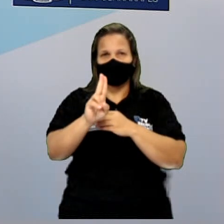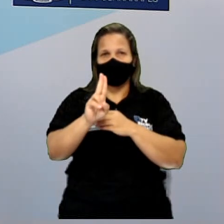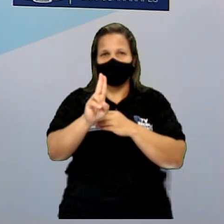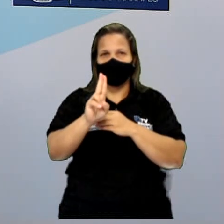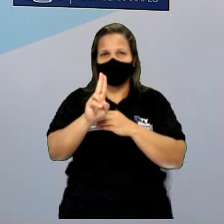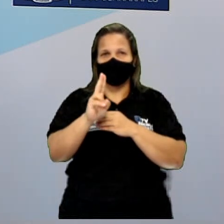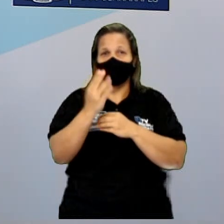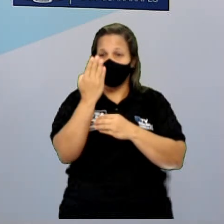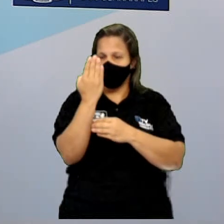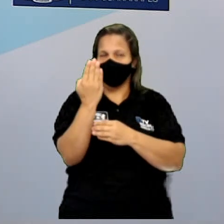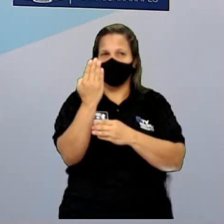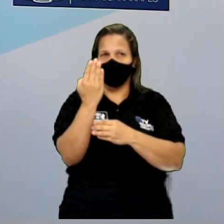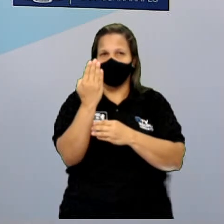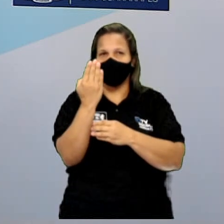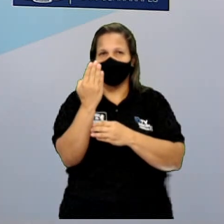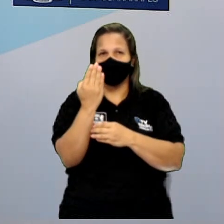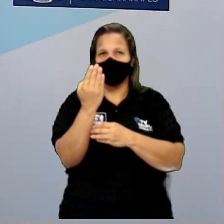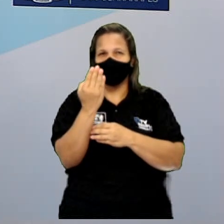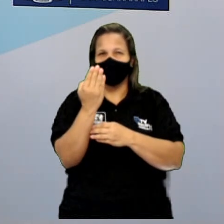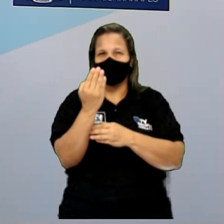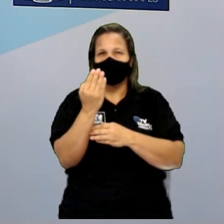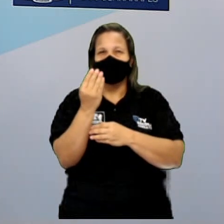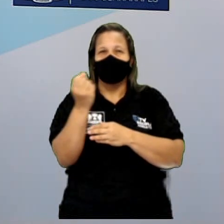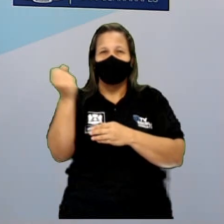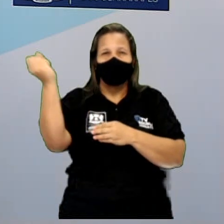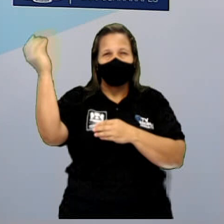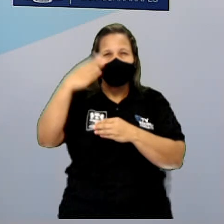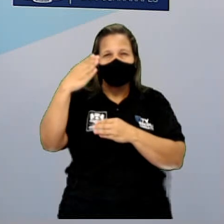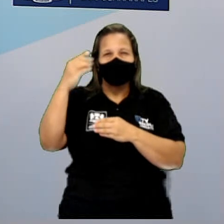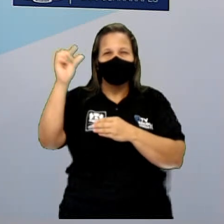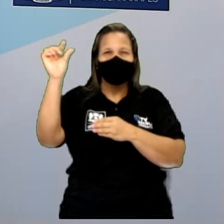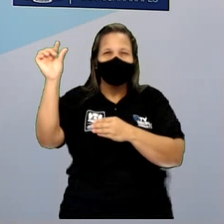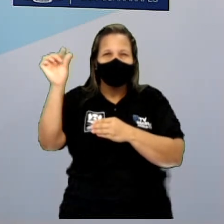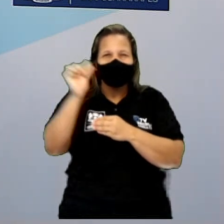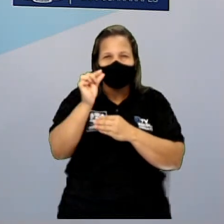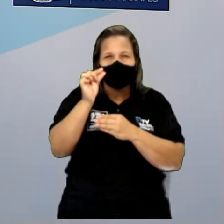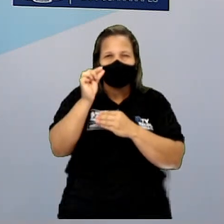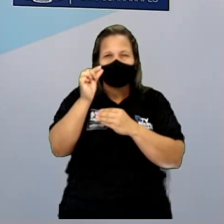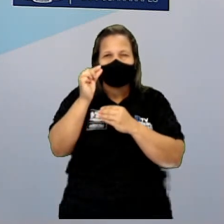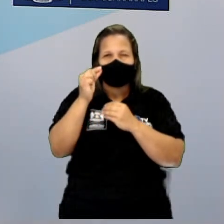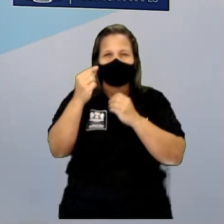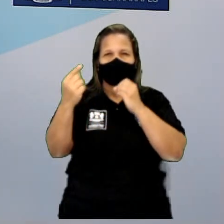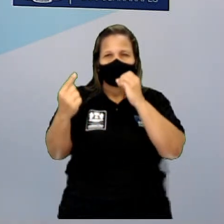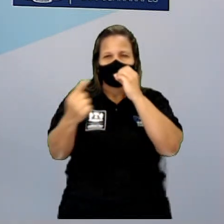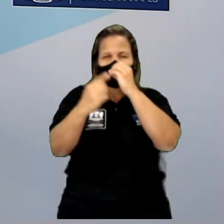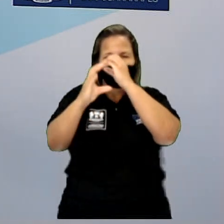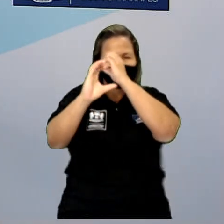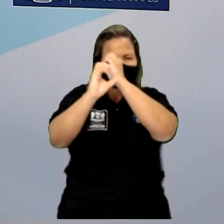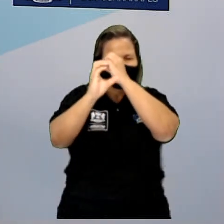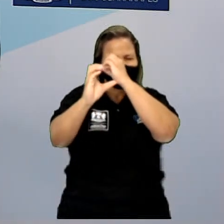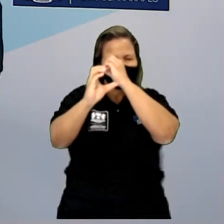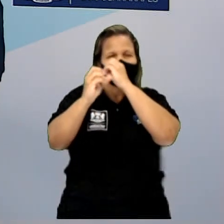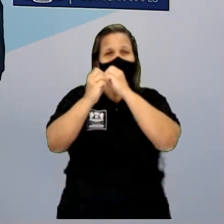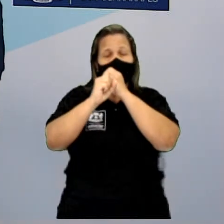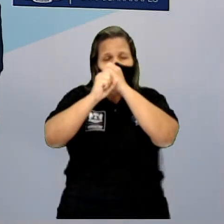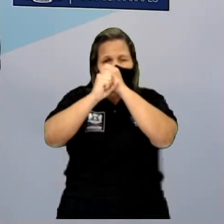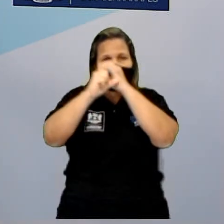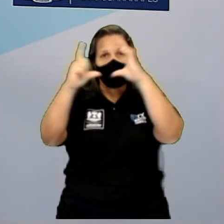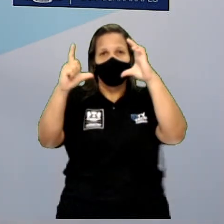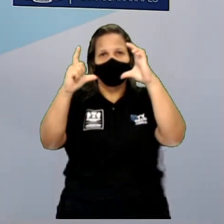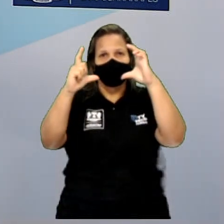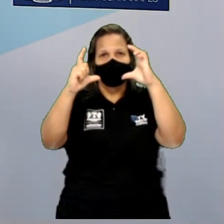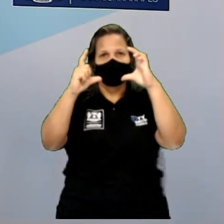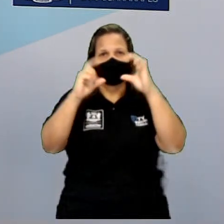luz. A luz chega bem fraquinha e ela é ampliada, certo? E já no espelho convexo, ele